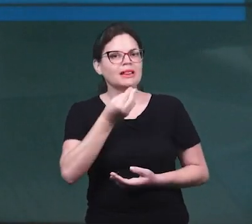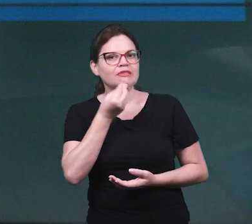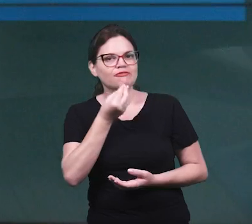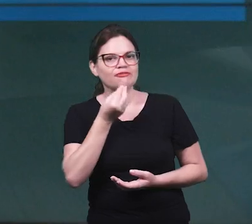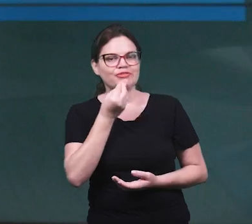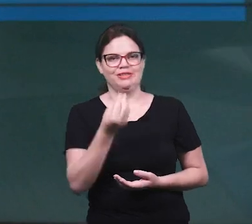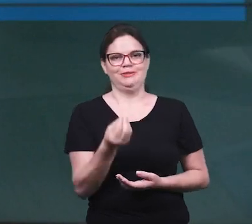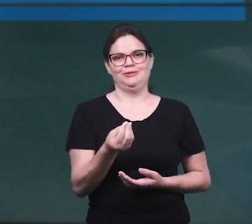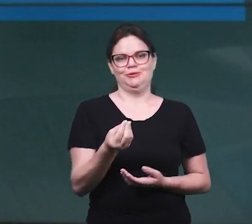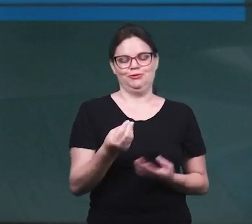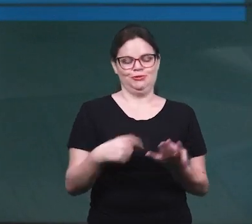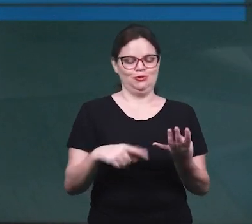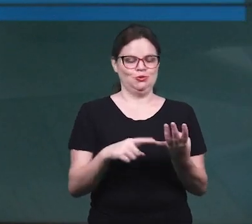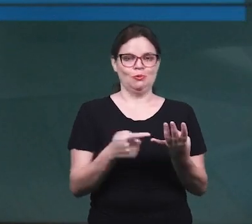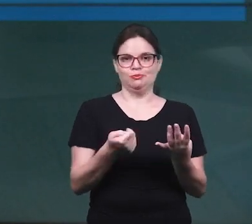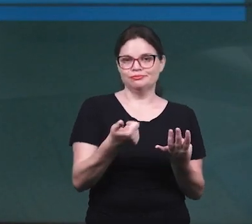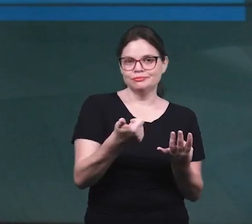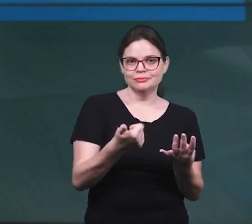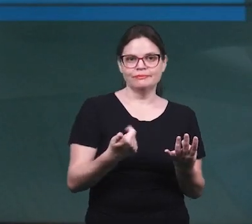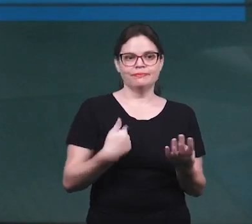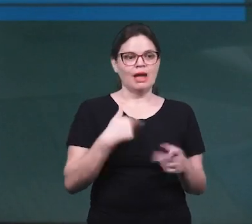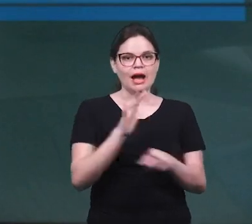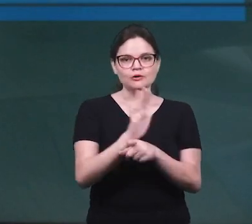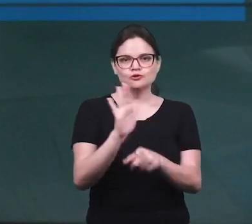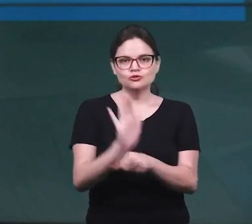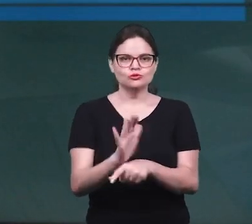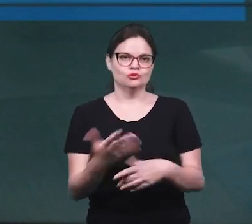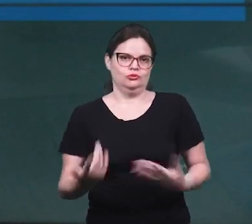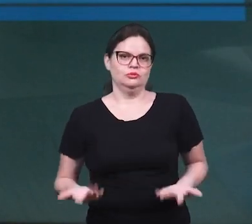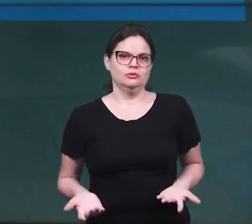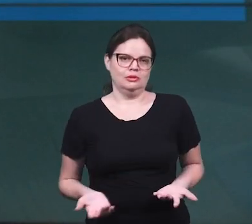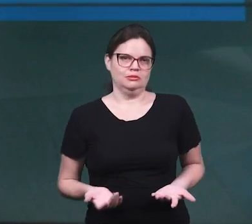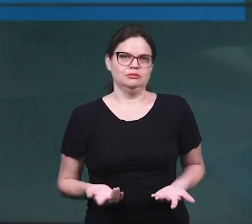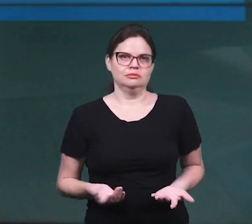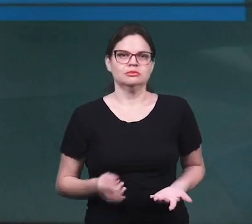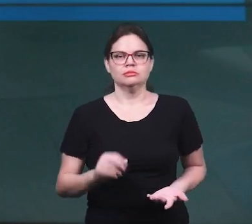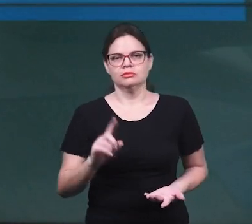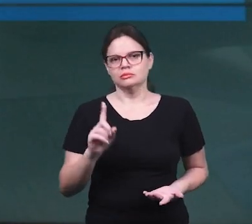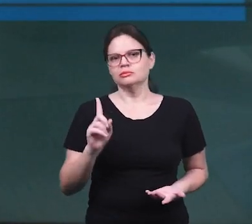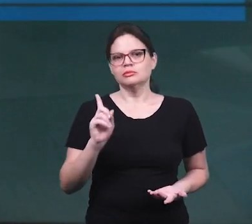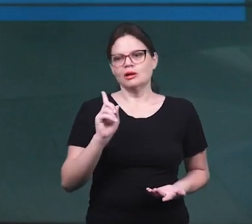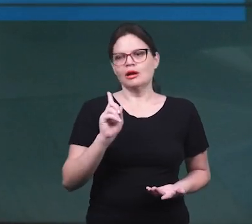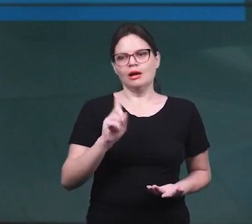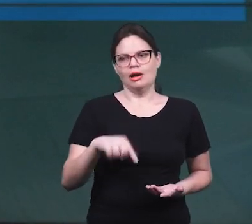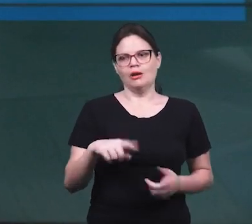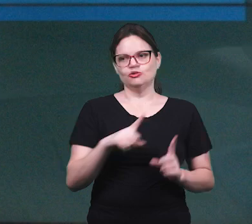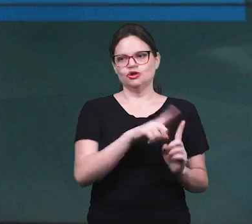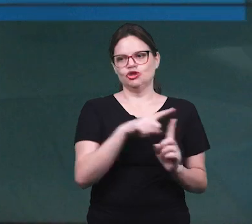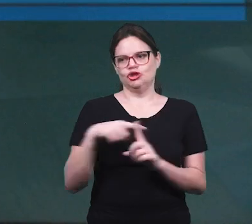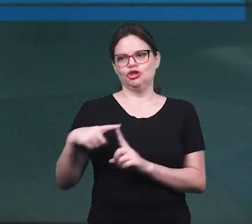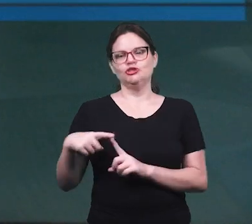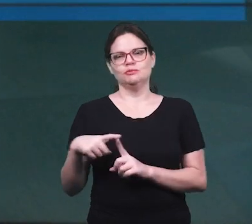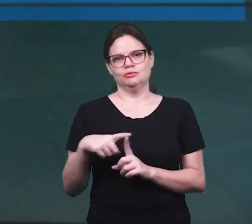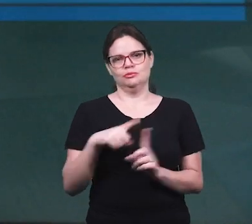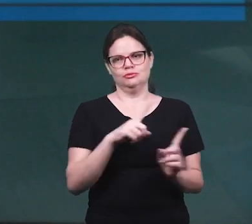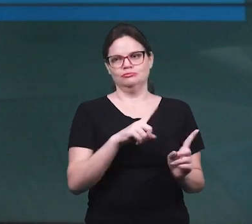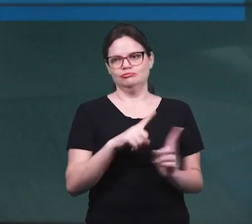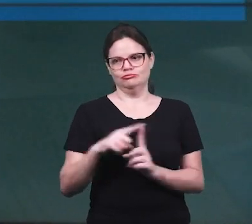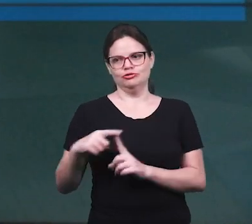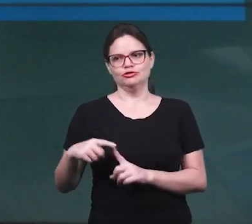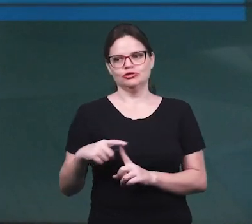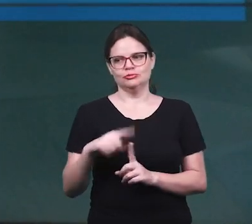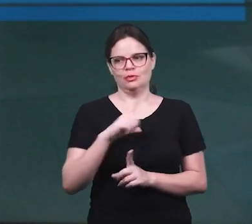gratificações, até ajuda de custo, né? É uma receita, né? Além